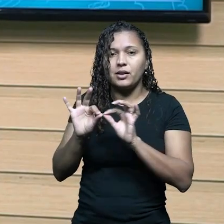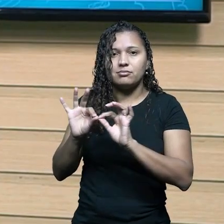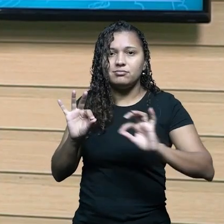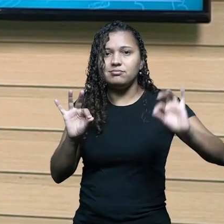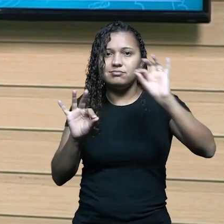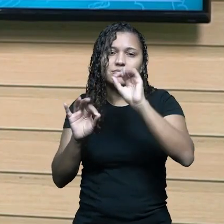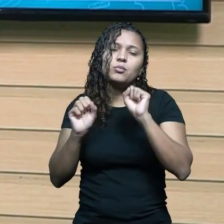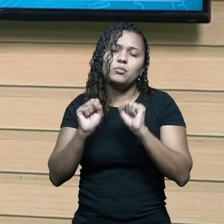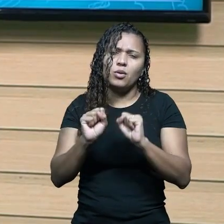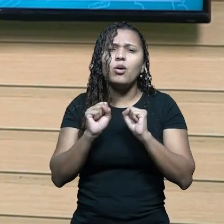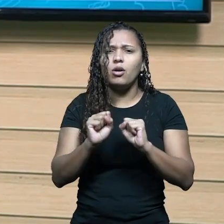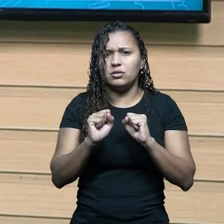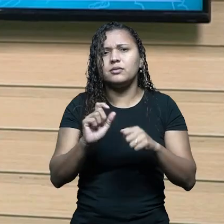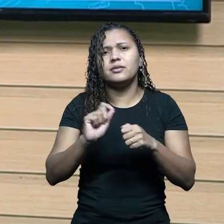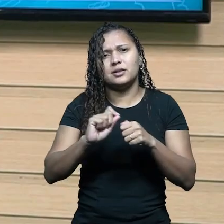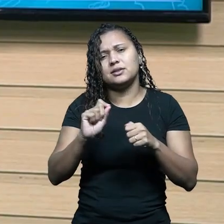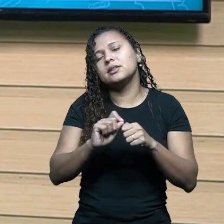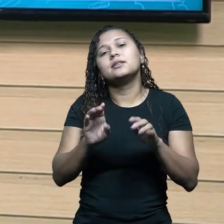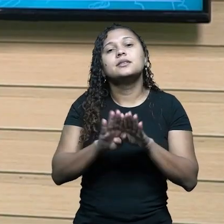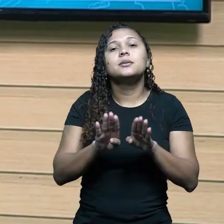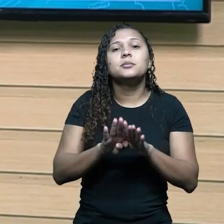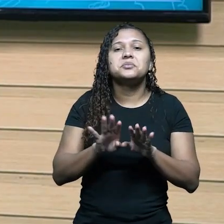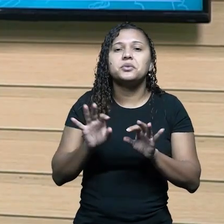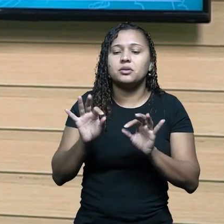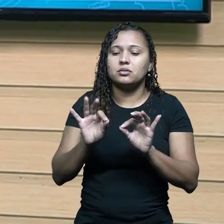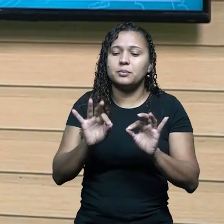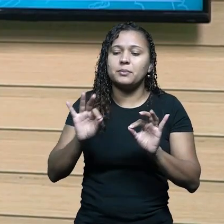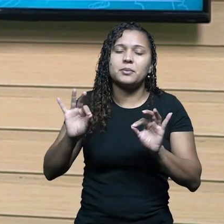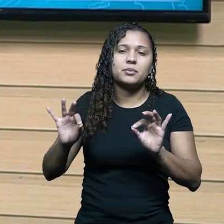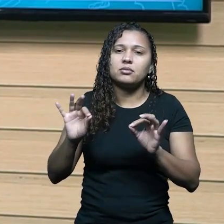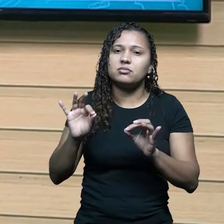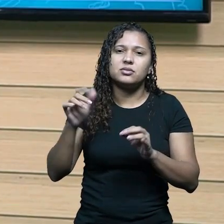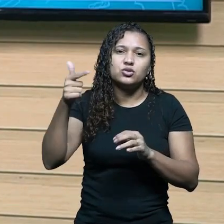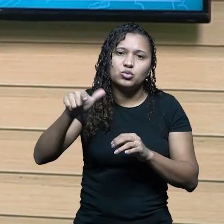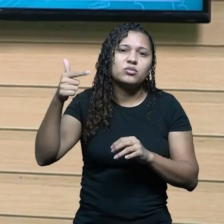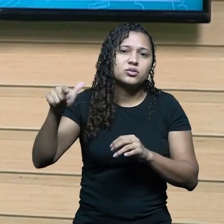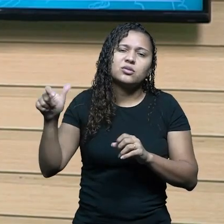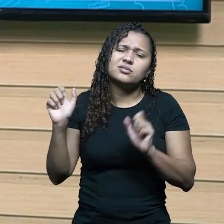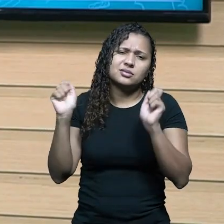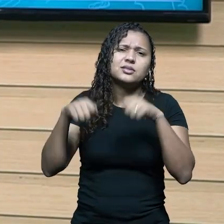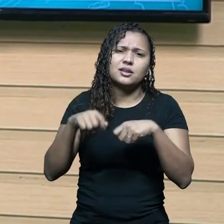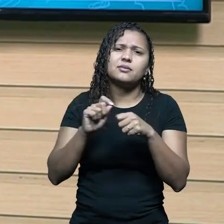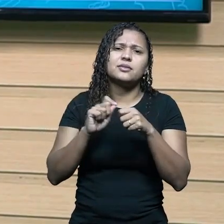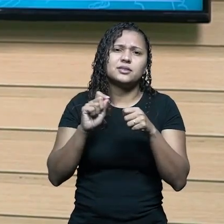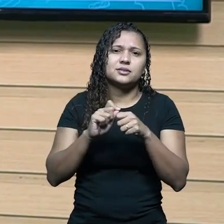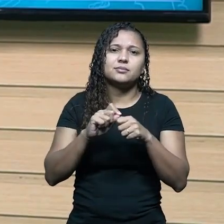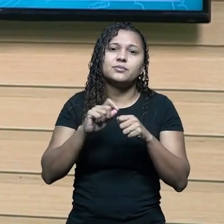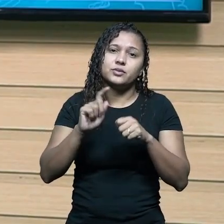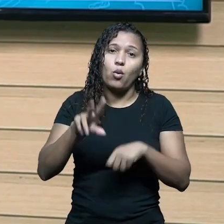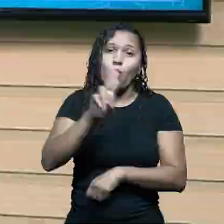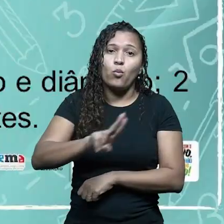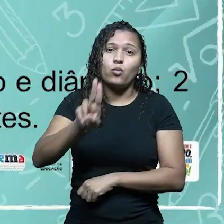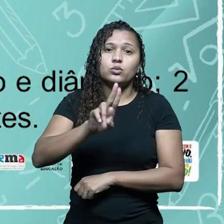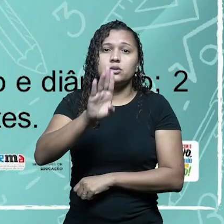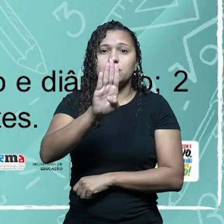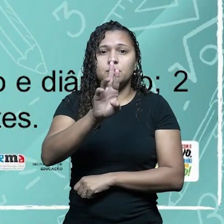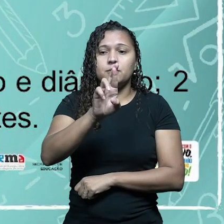acabou de fazer. E pode também ser feito em mais de um ponto numa mesma linha. Aí você usa o